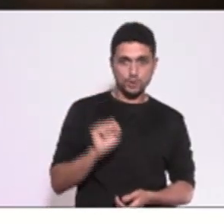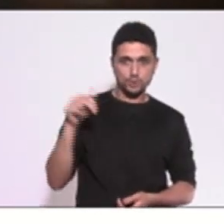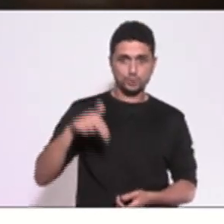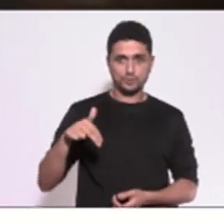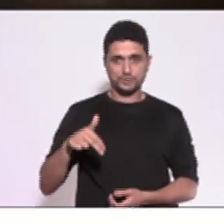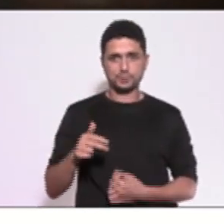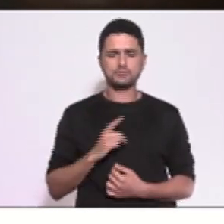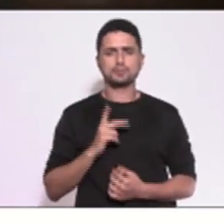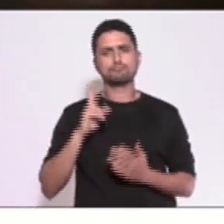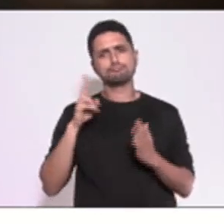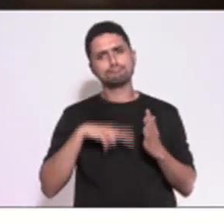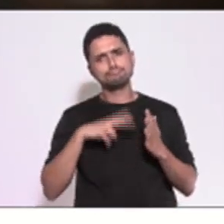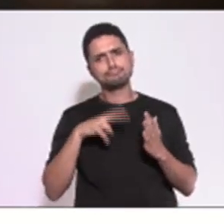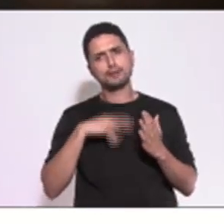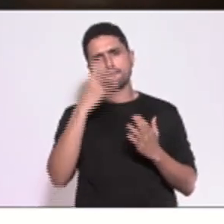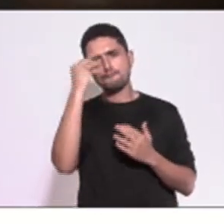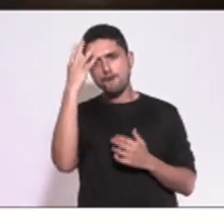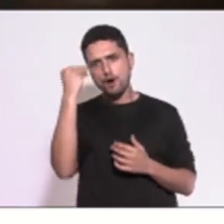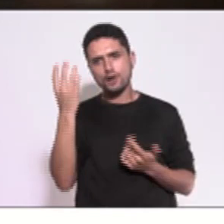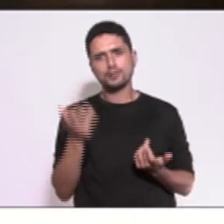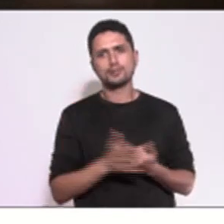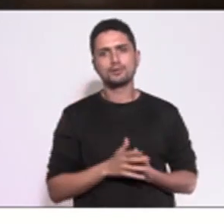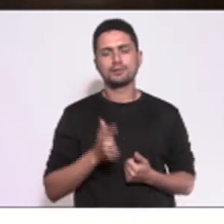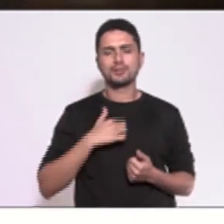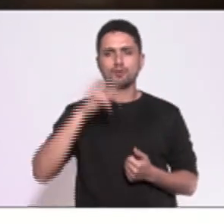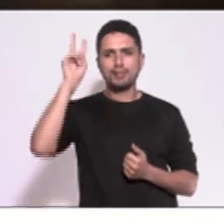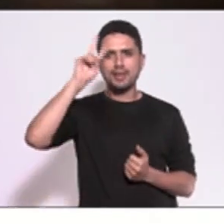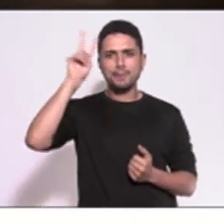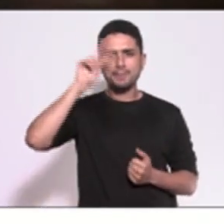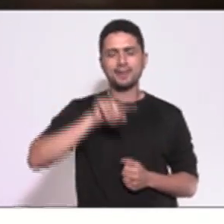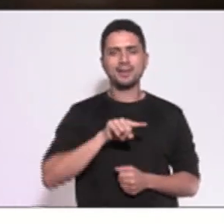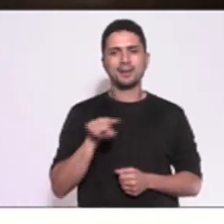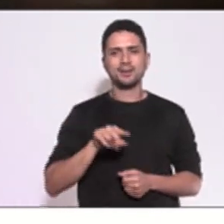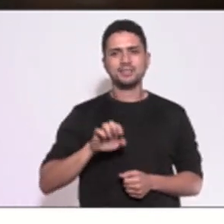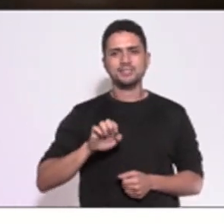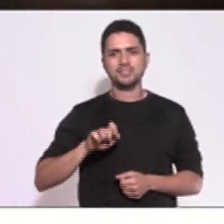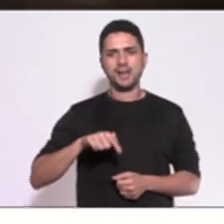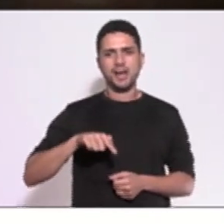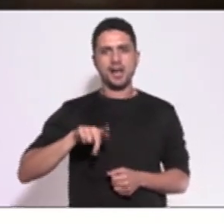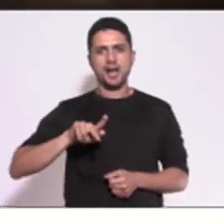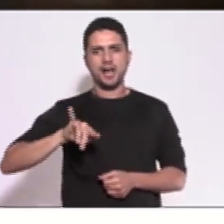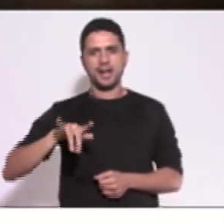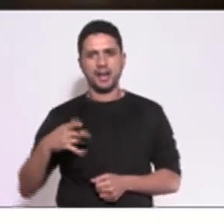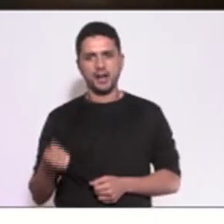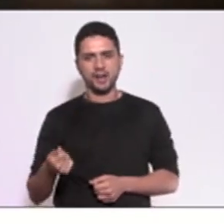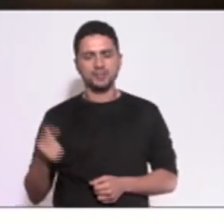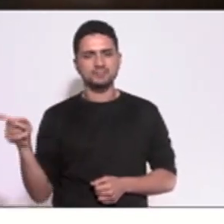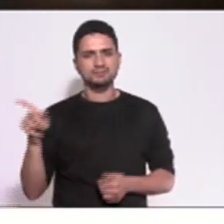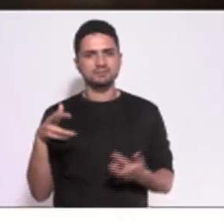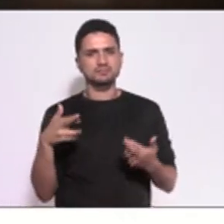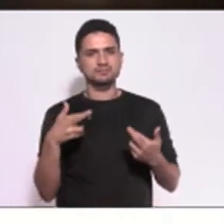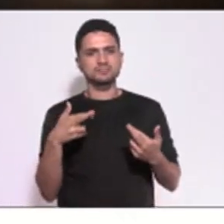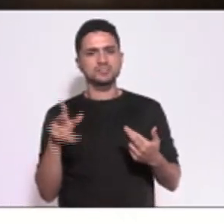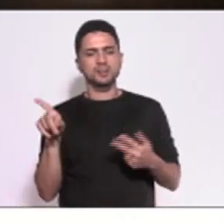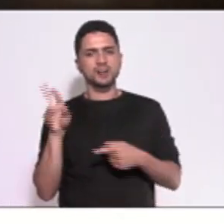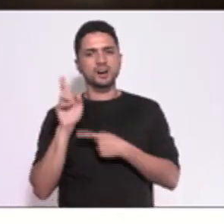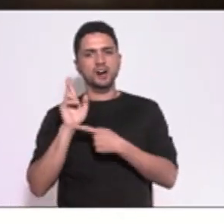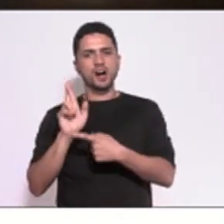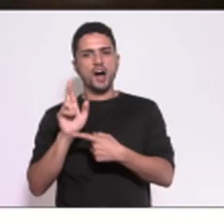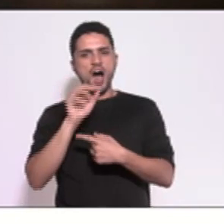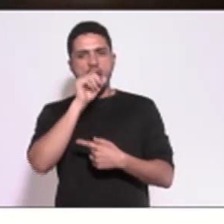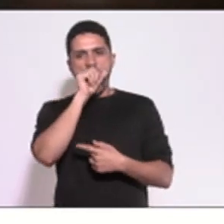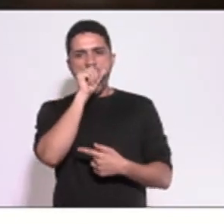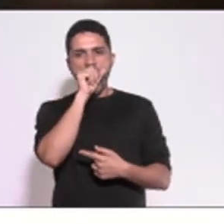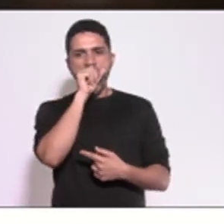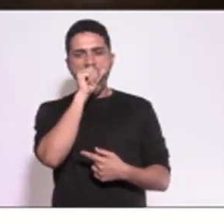figuras, eu vi o nosso querido Zequinha, que é o grande responsável por essa obra